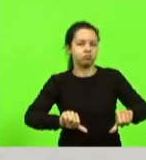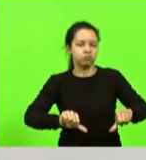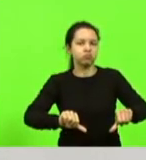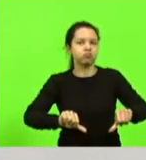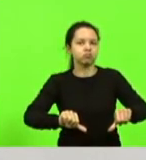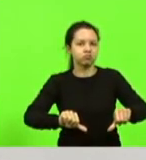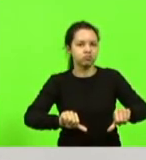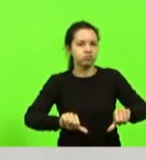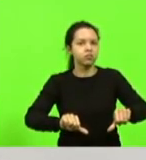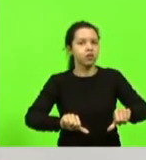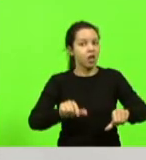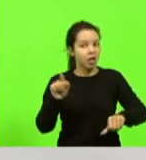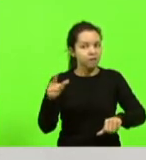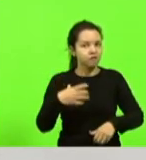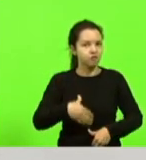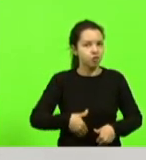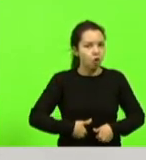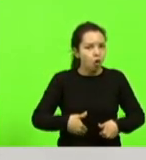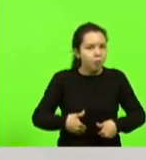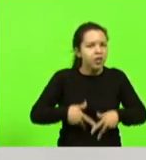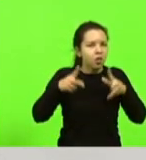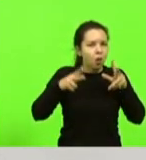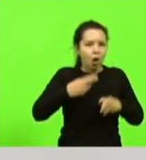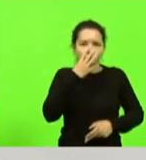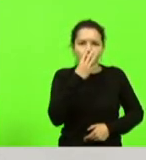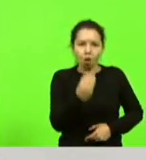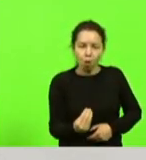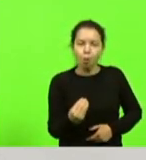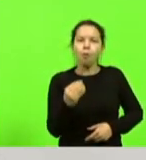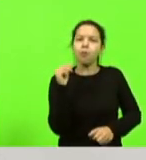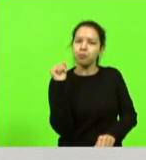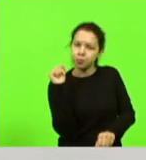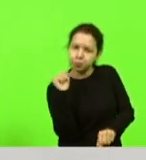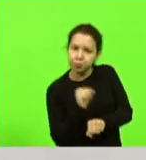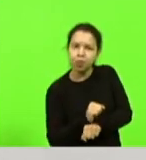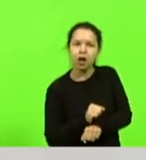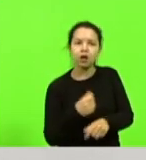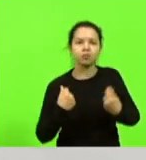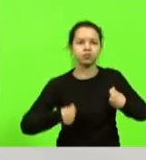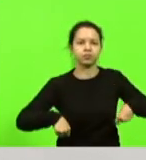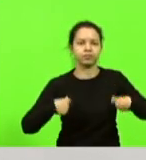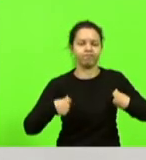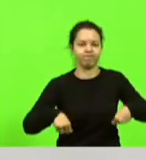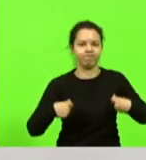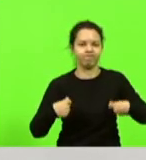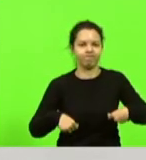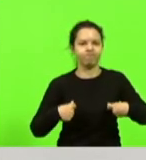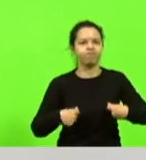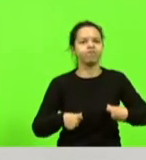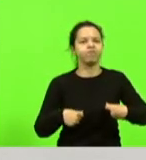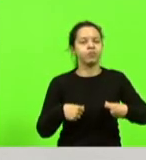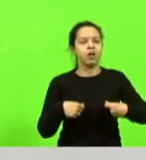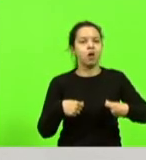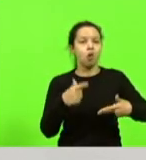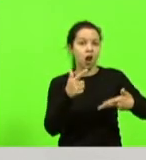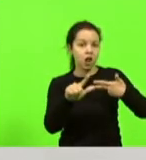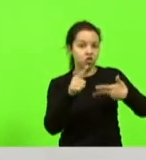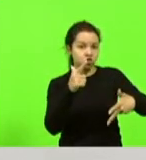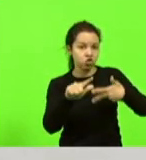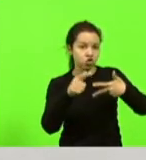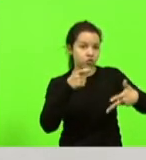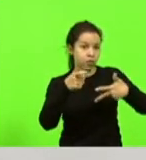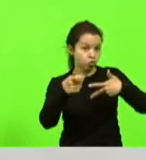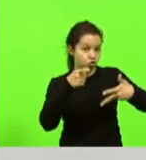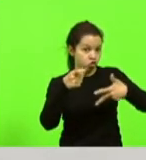Essa fome, como eu disse, essa fome de lobo tem que acabar uma hora. E começar o Legislativo, o Executivo, o Judiciário,